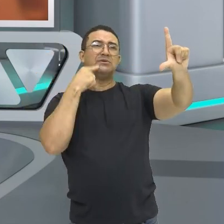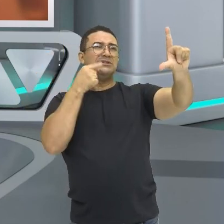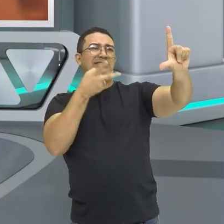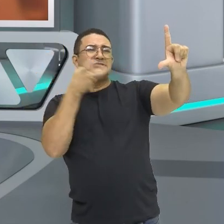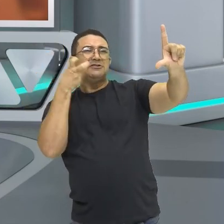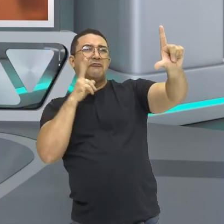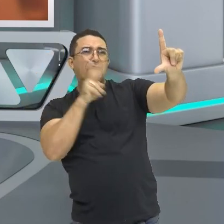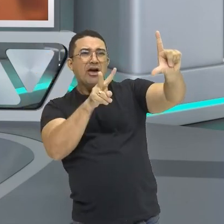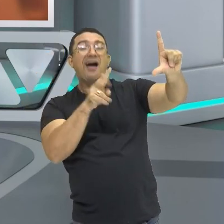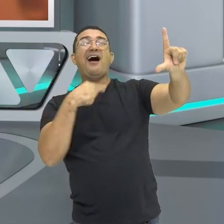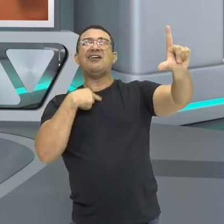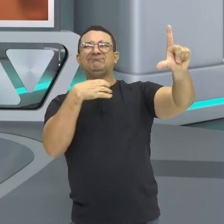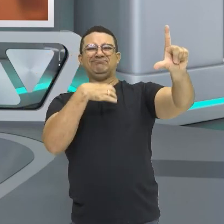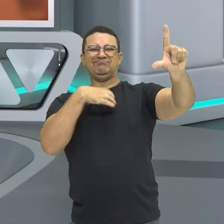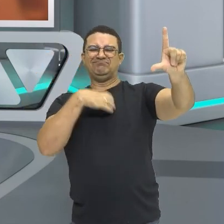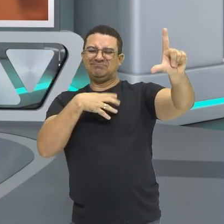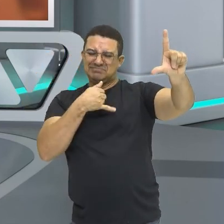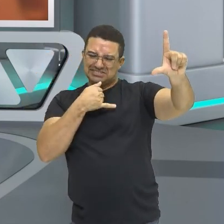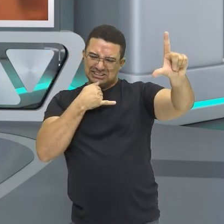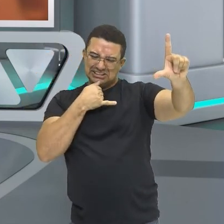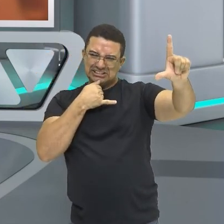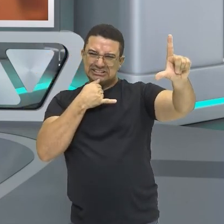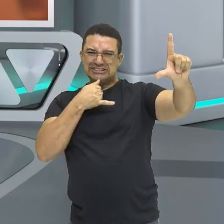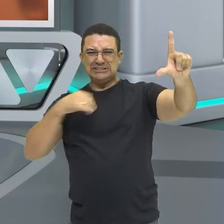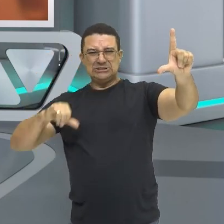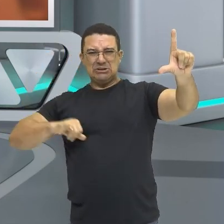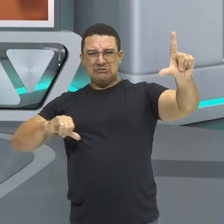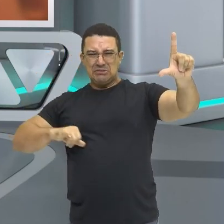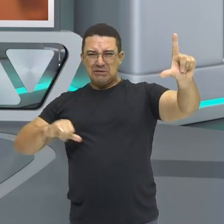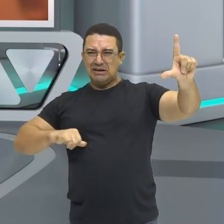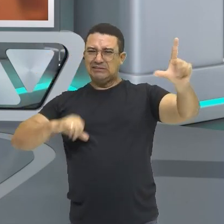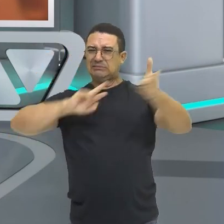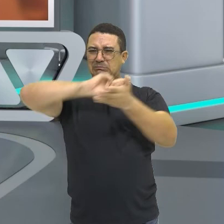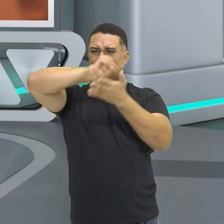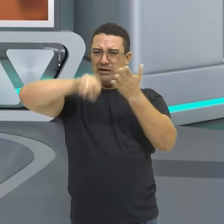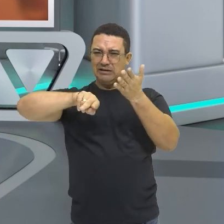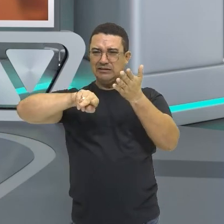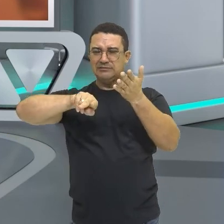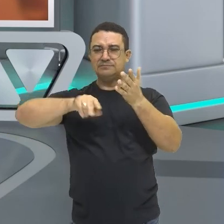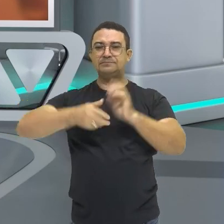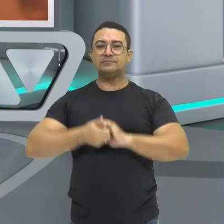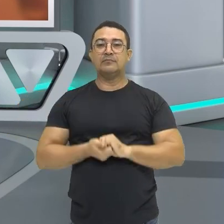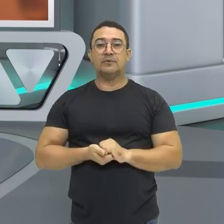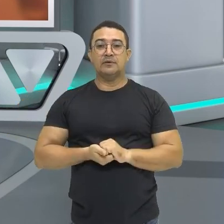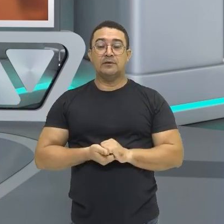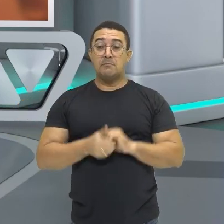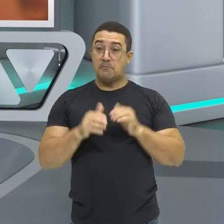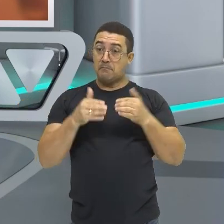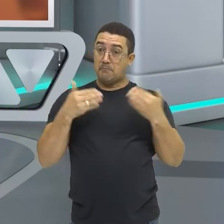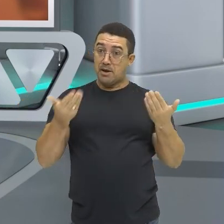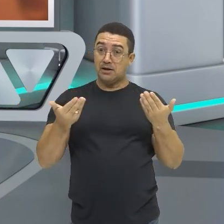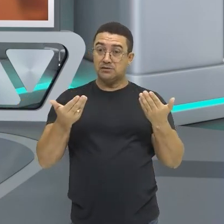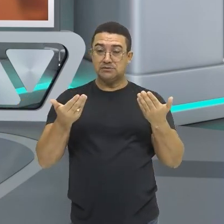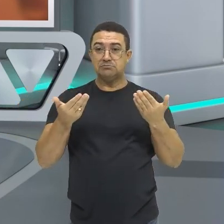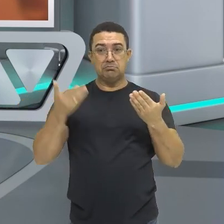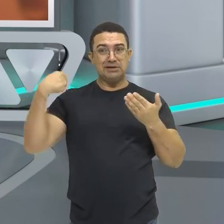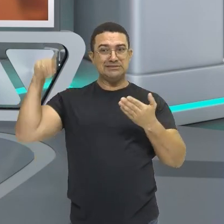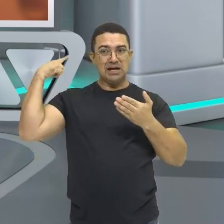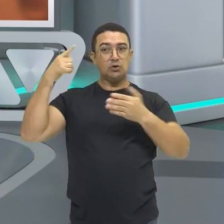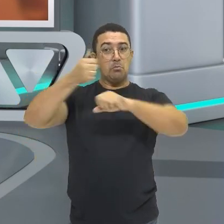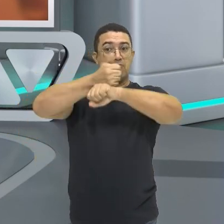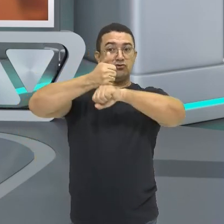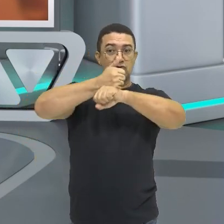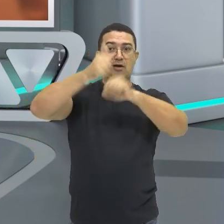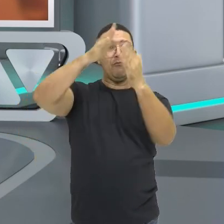que traz o ser humano. Mas será que o mundo só é regado com dores? Mas esses artistas, eles viviam dessa forma,